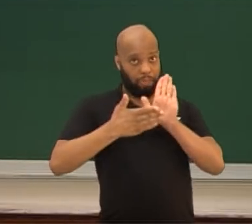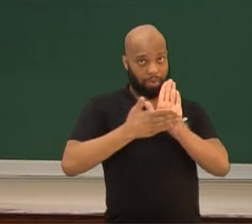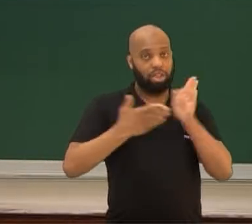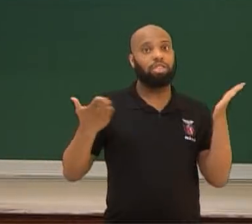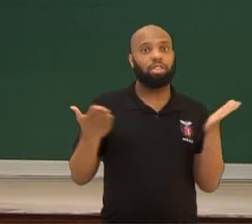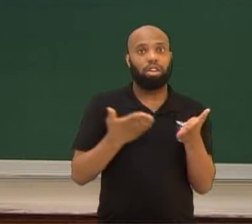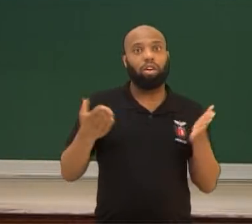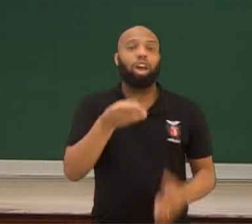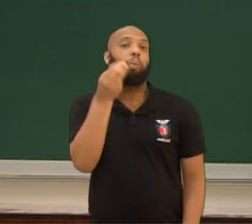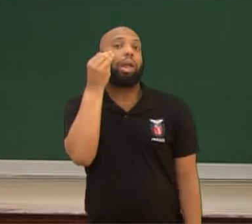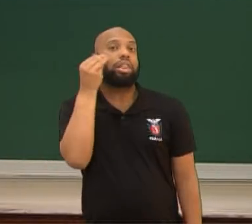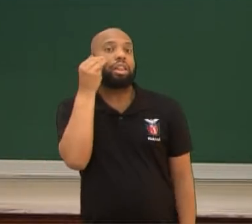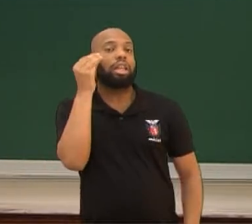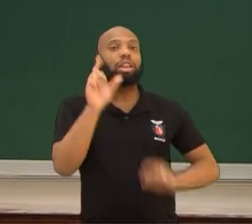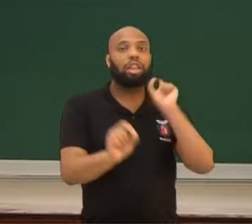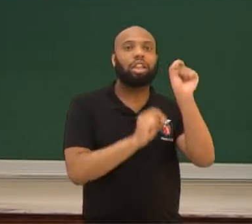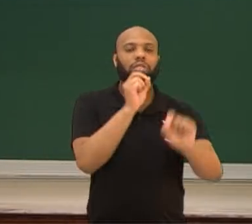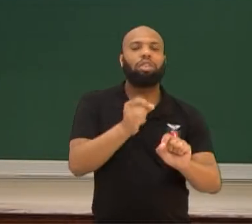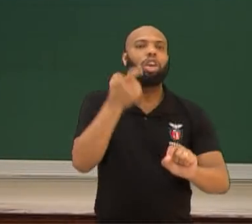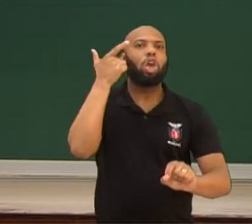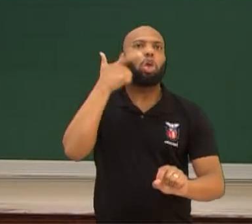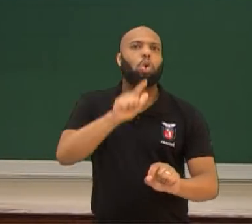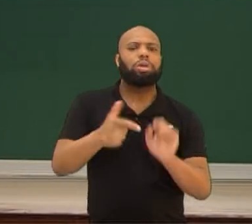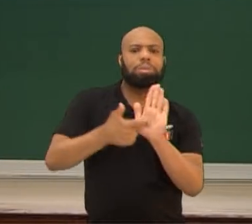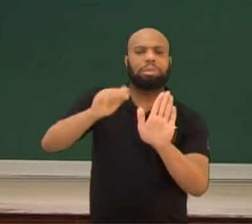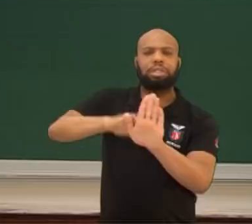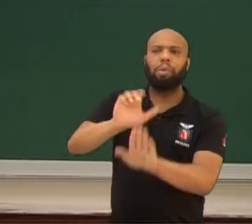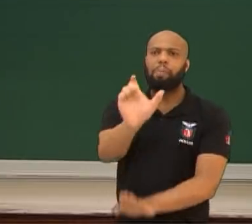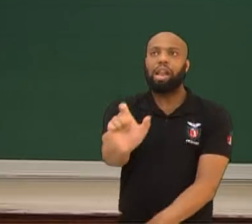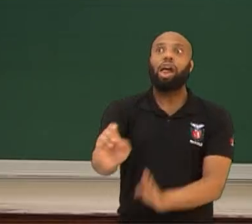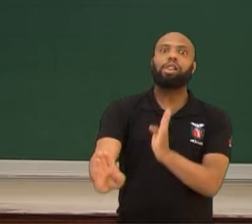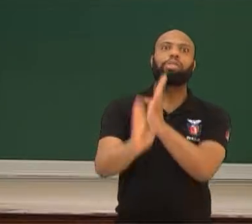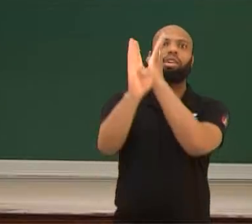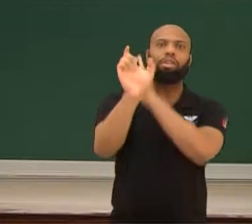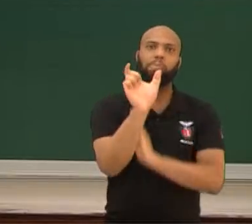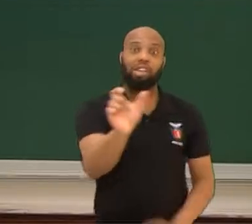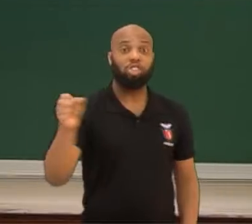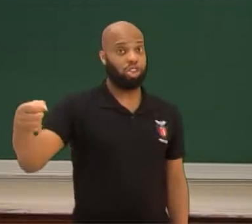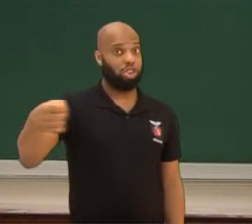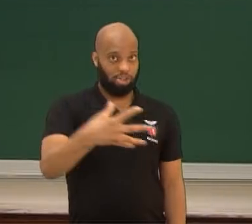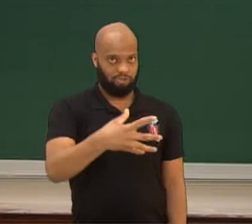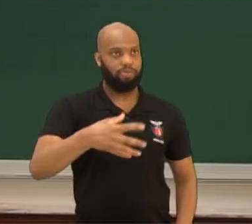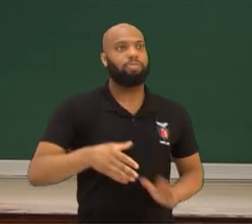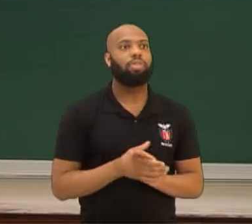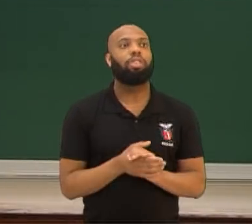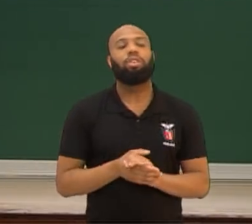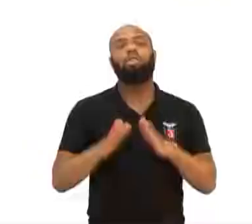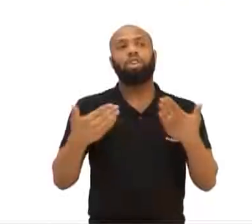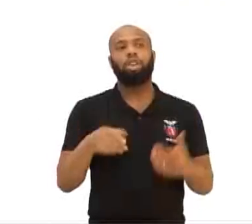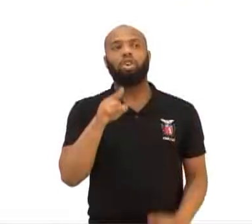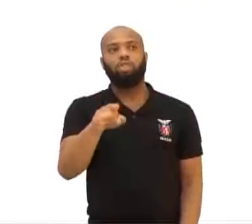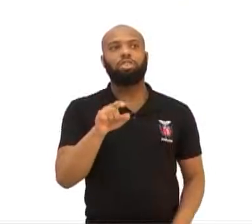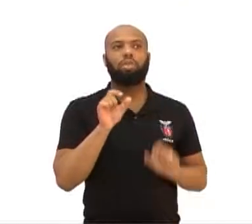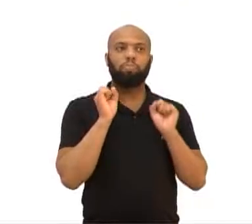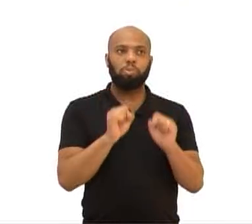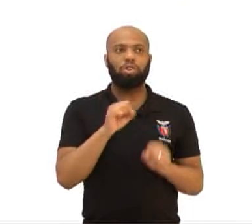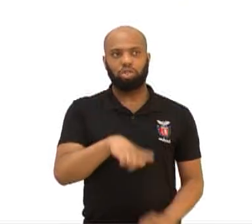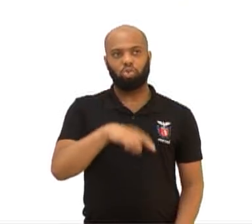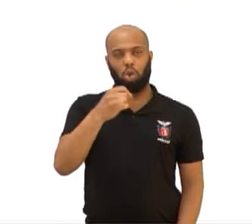uma tentativa de inferir aquilo que vocês consideraram palavras novas, né? Então, talvez vocês tenham